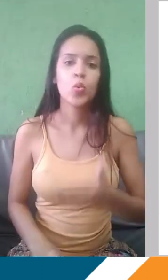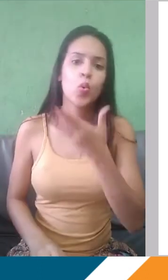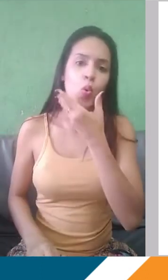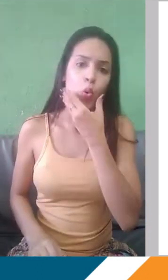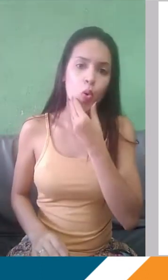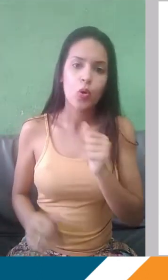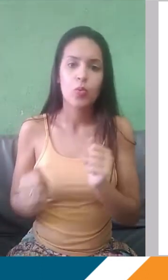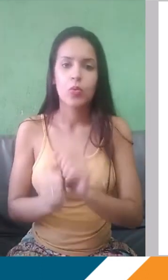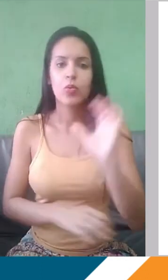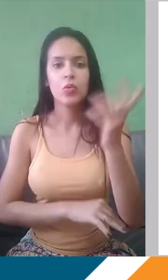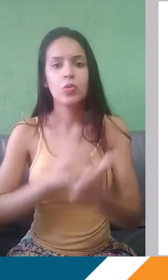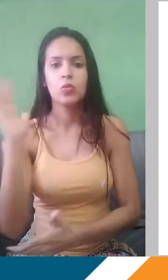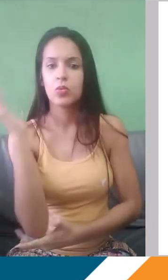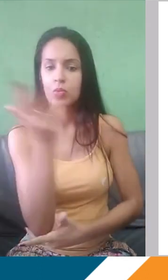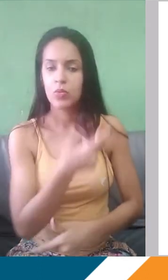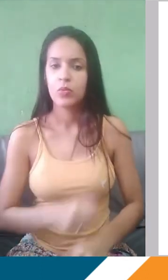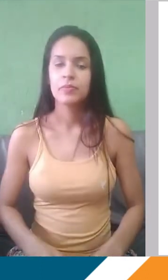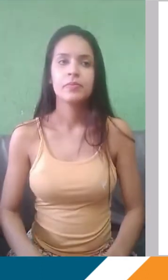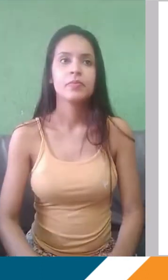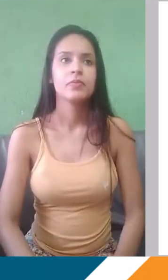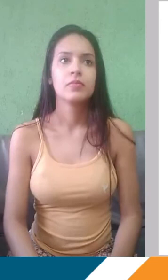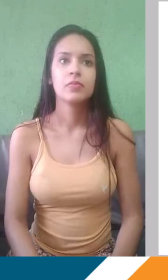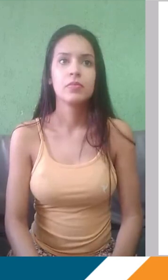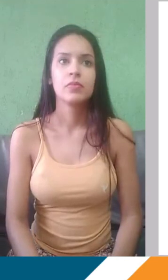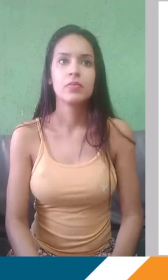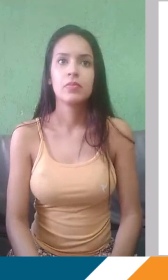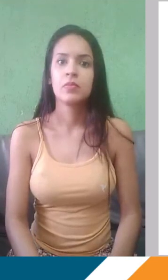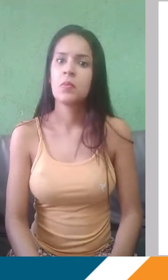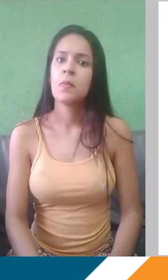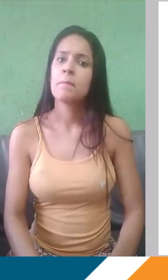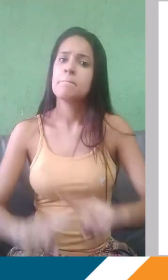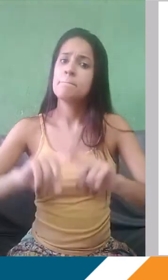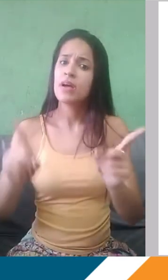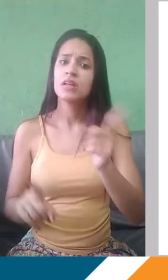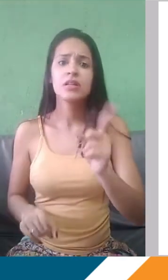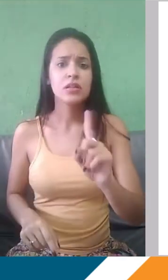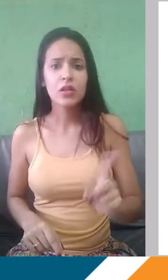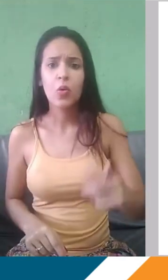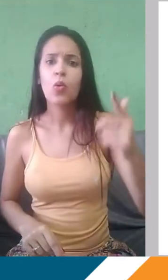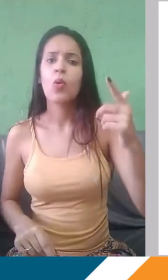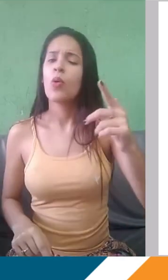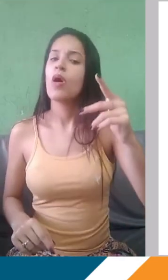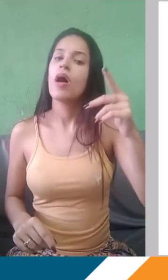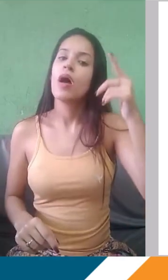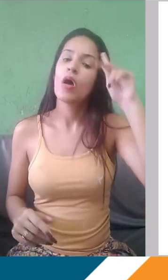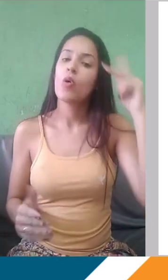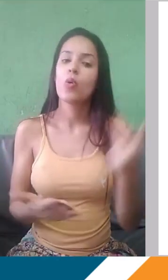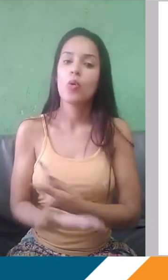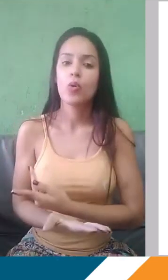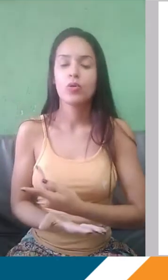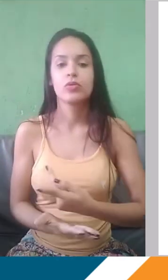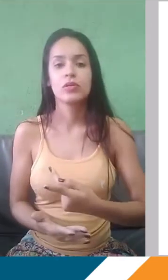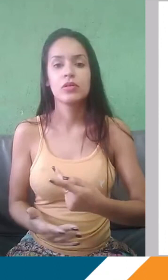natureza, este não é apresentado como resultante das atividades econômicas, mas por motivo de uma visão de